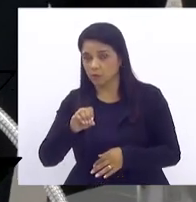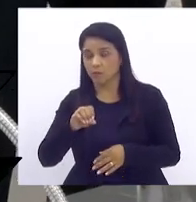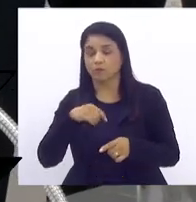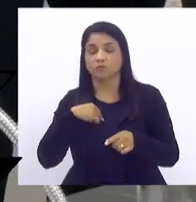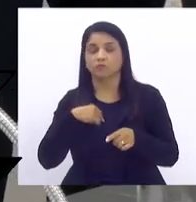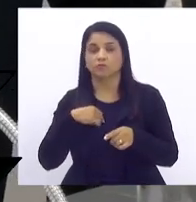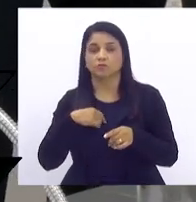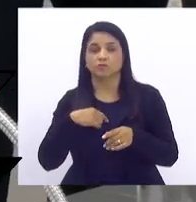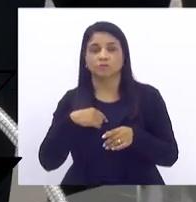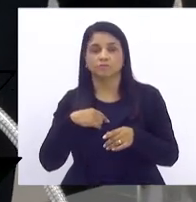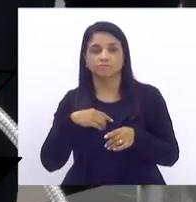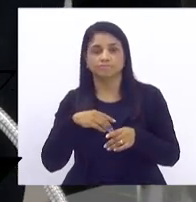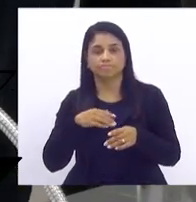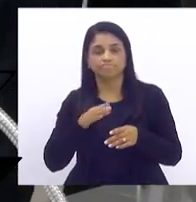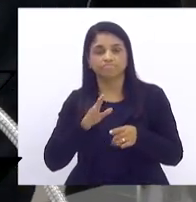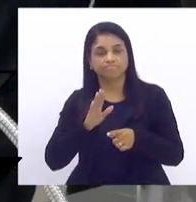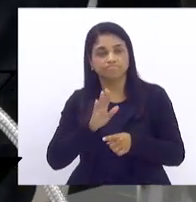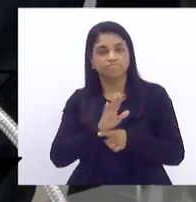definindo